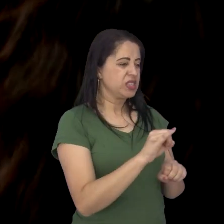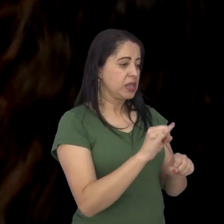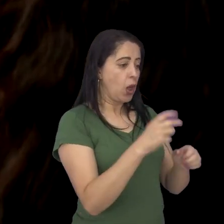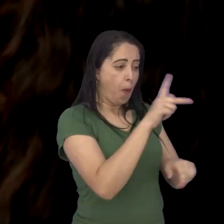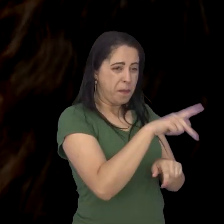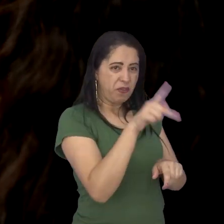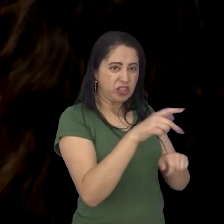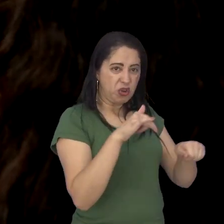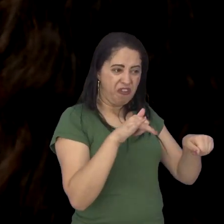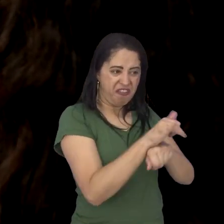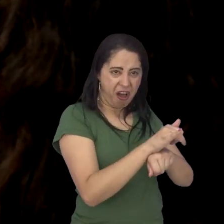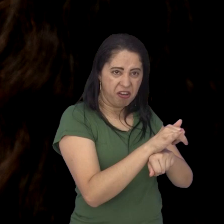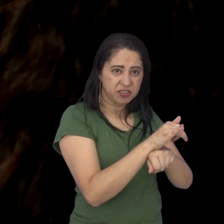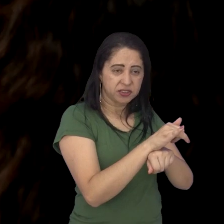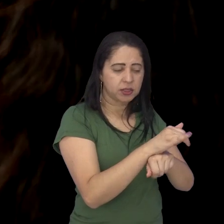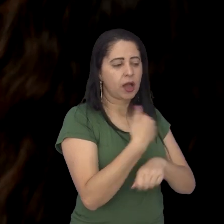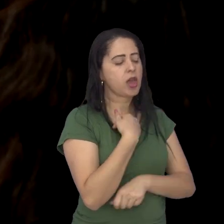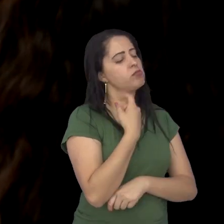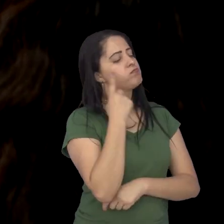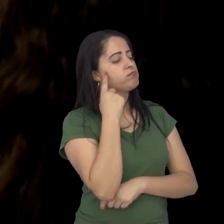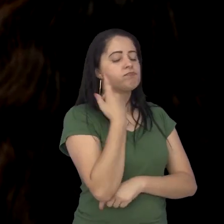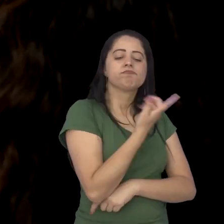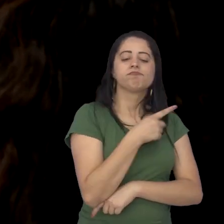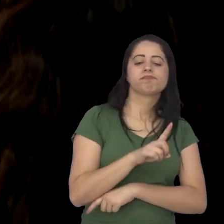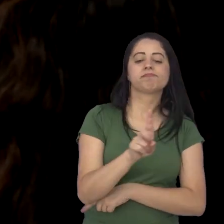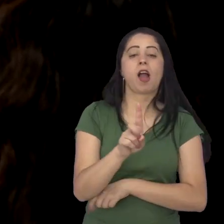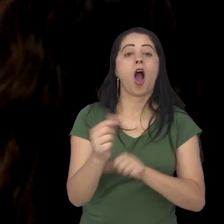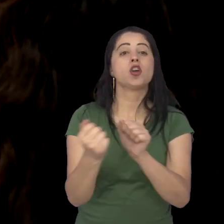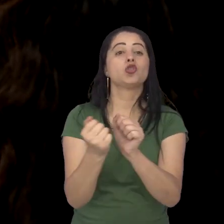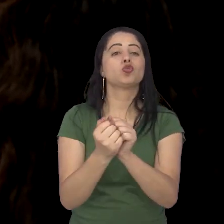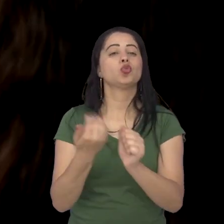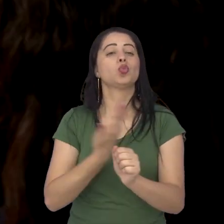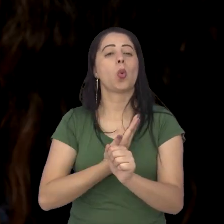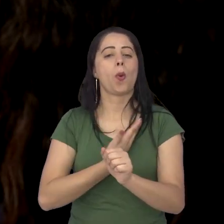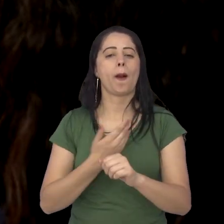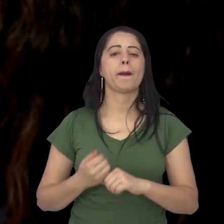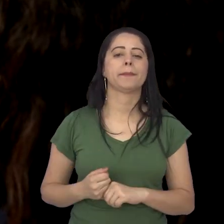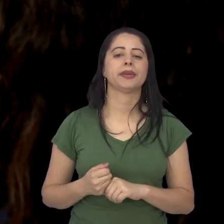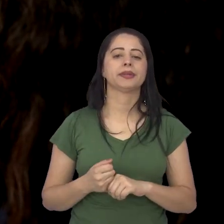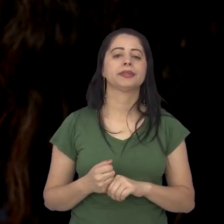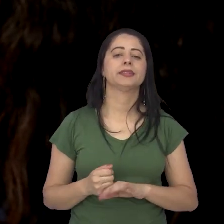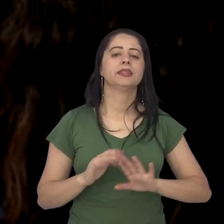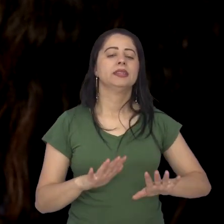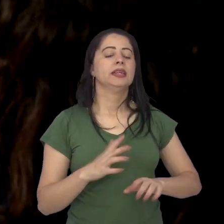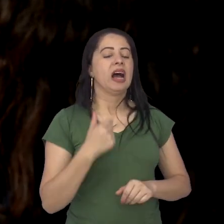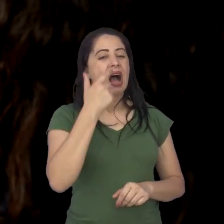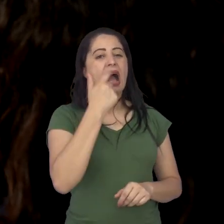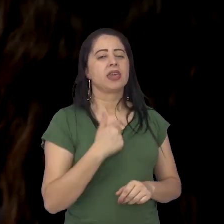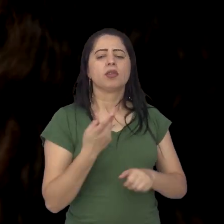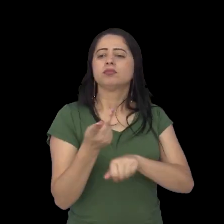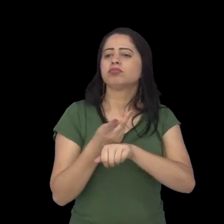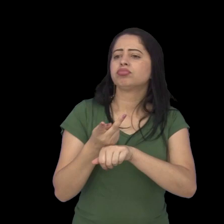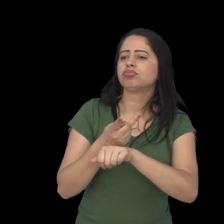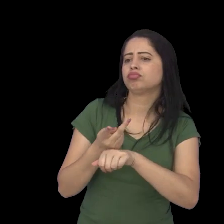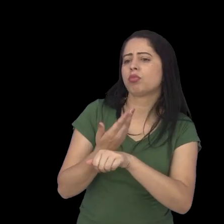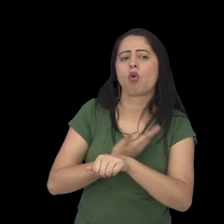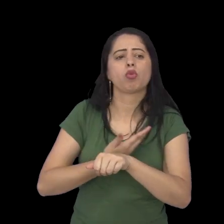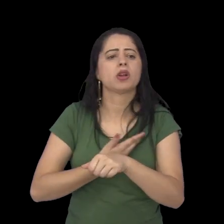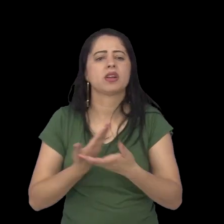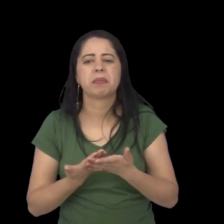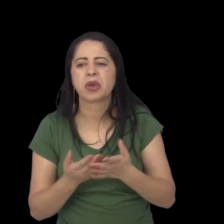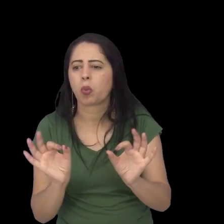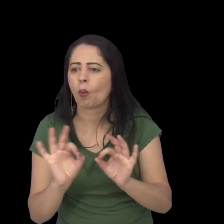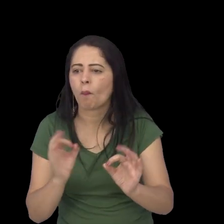de pegar o ônibus e eu ia lá onde estavam os meus amigos. Aí cheguei um dia na faculdade, estava procurando os meus amigos,